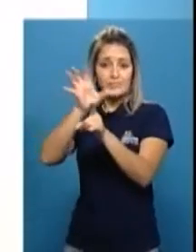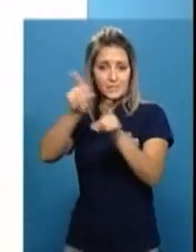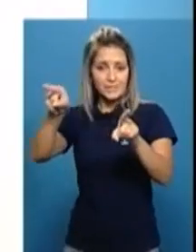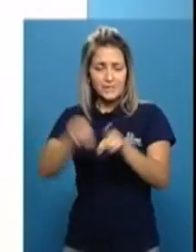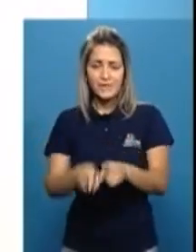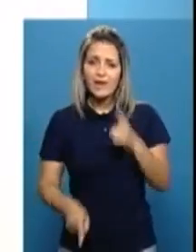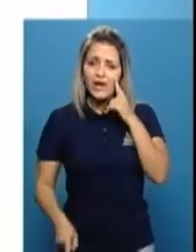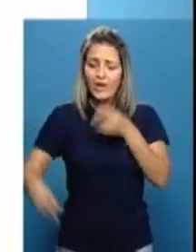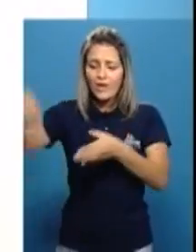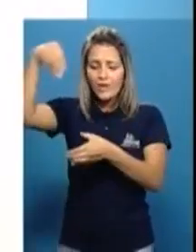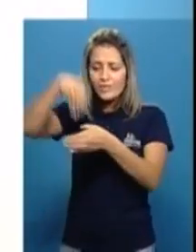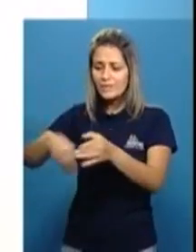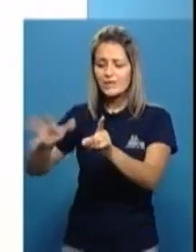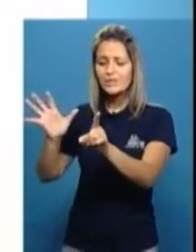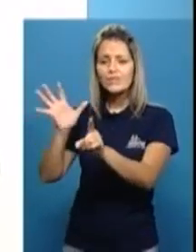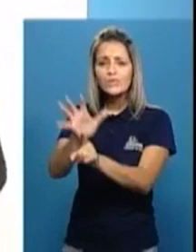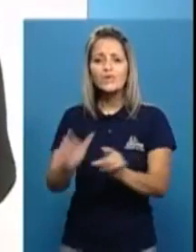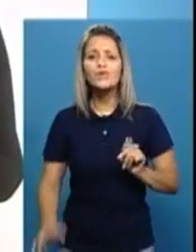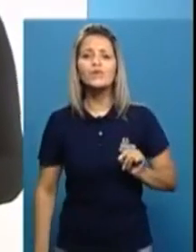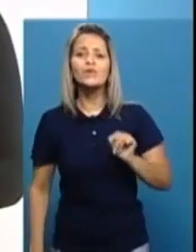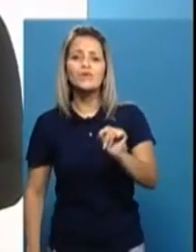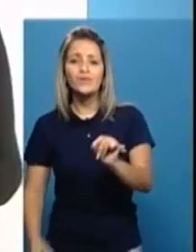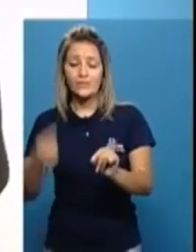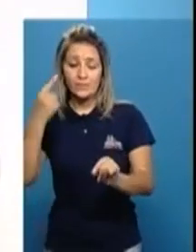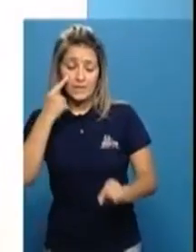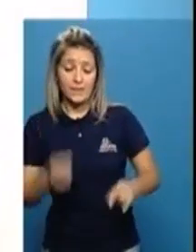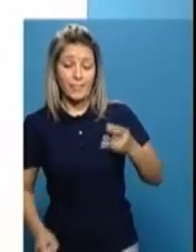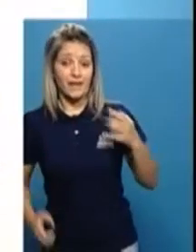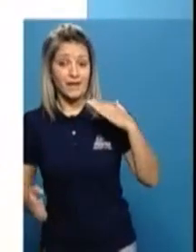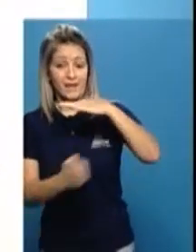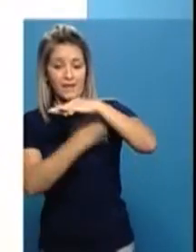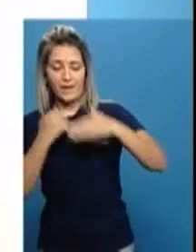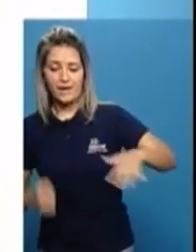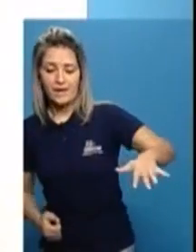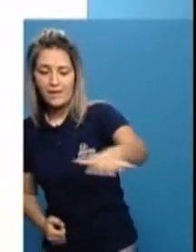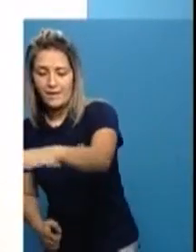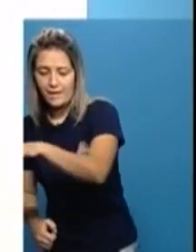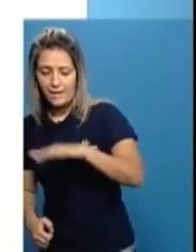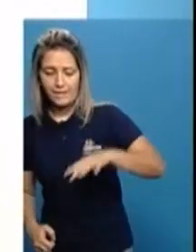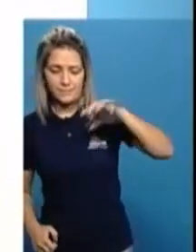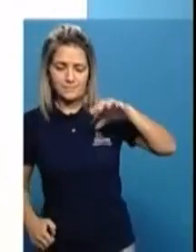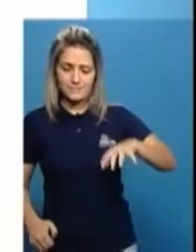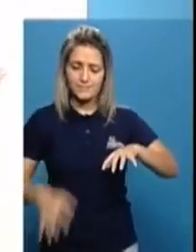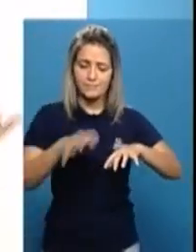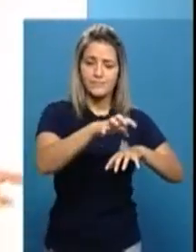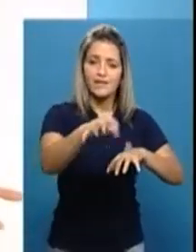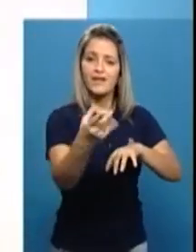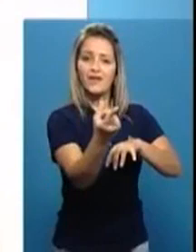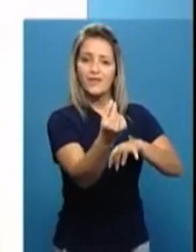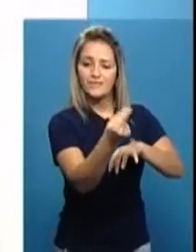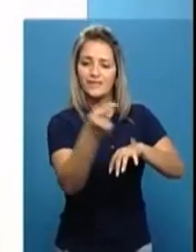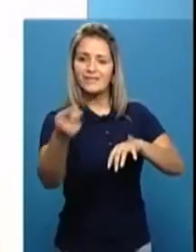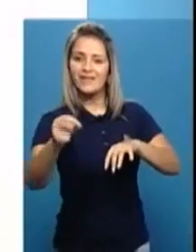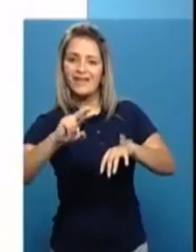ambiente interno, ele é influenciado por outras áreas funcionais da empresa, como marketing, como finanças, recursos